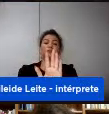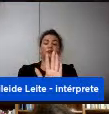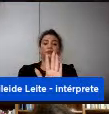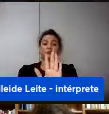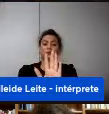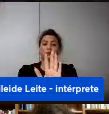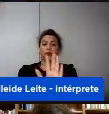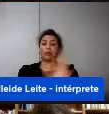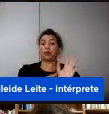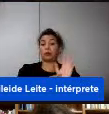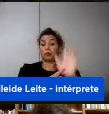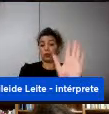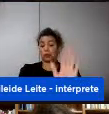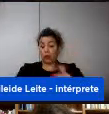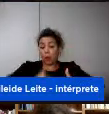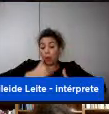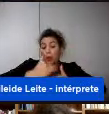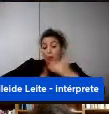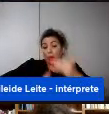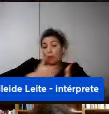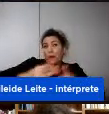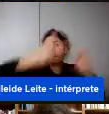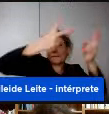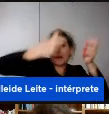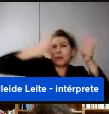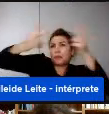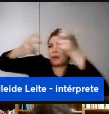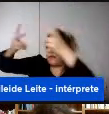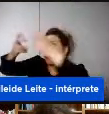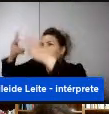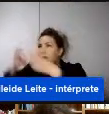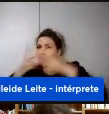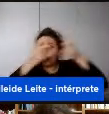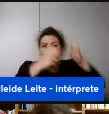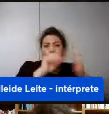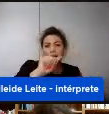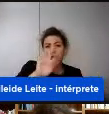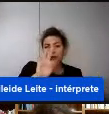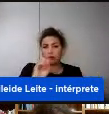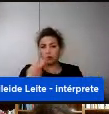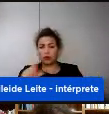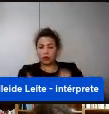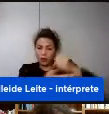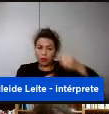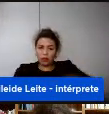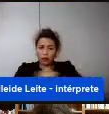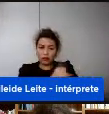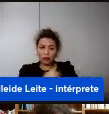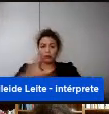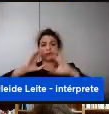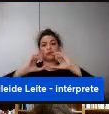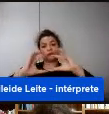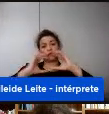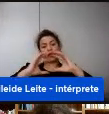que representa o processo de inferência ativa baseado na estratégia de um cérebro bayesiano.